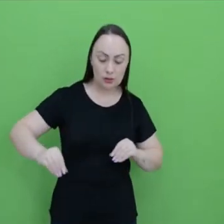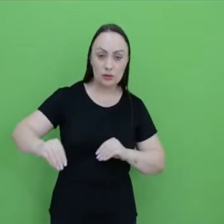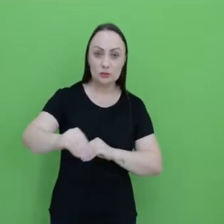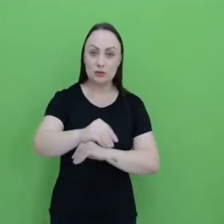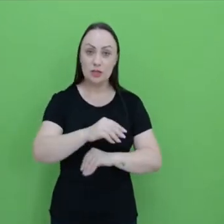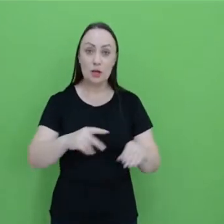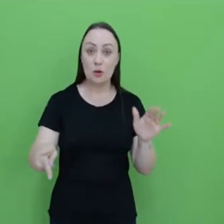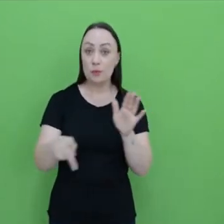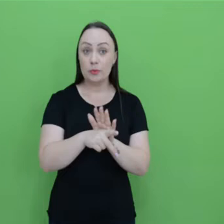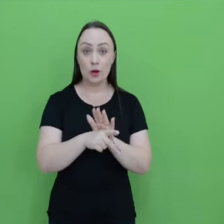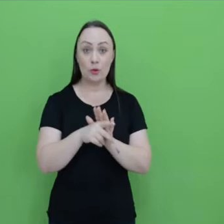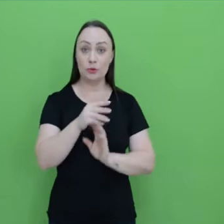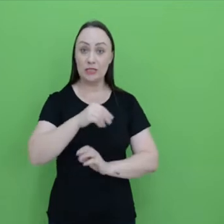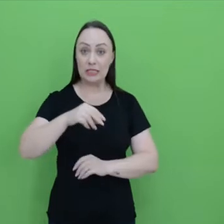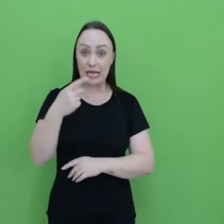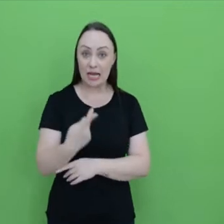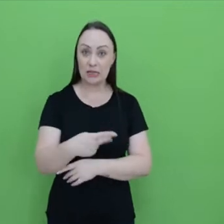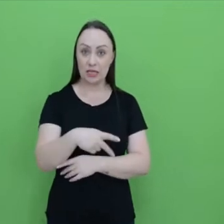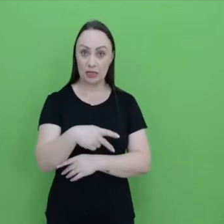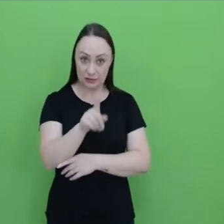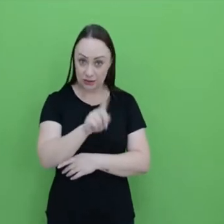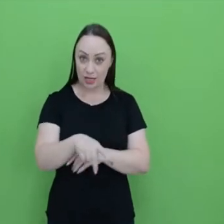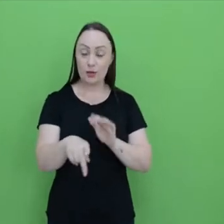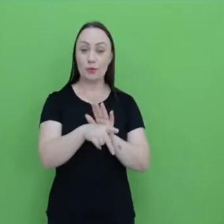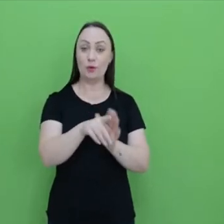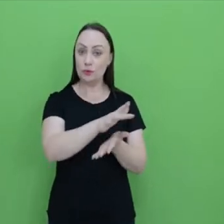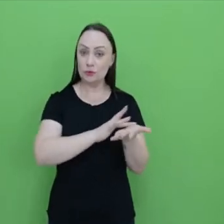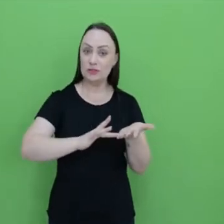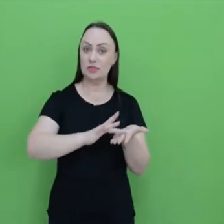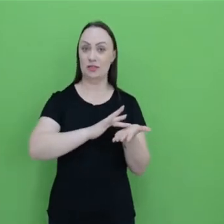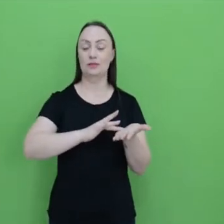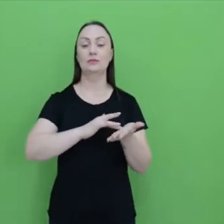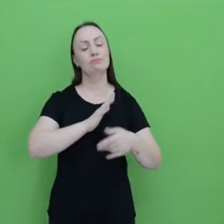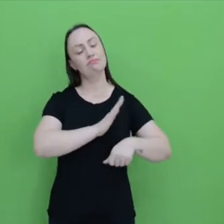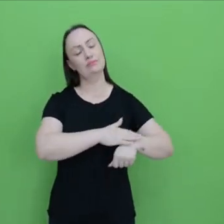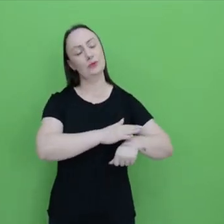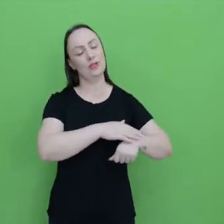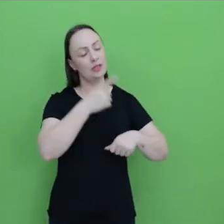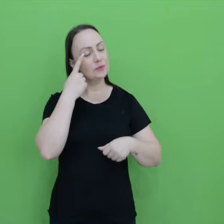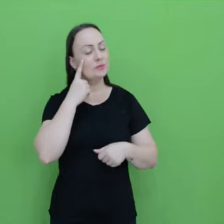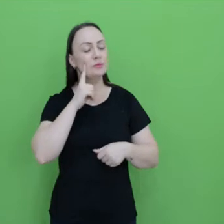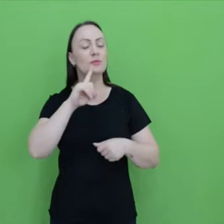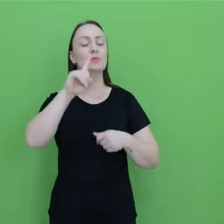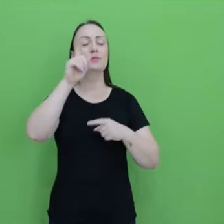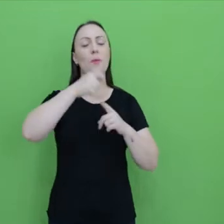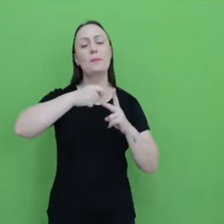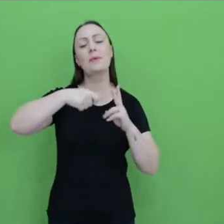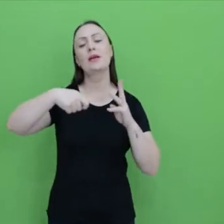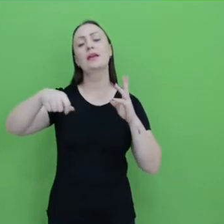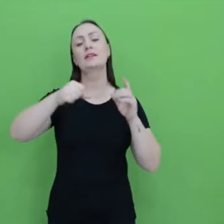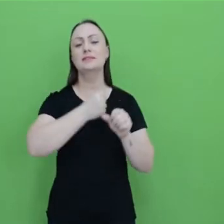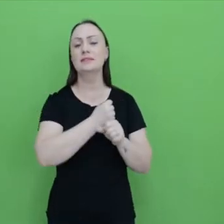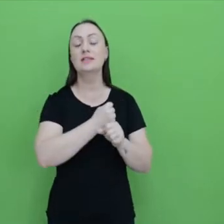o solo da terra dos ciganos. O tempo foi passando, dias e meses